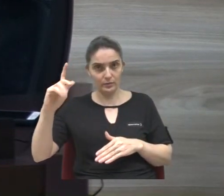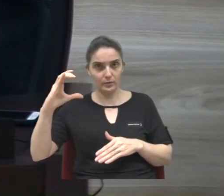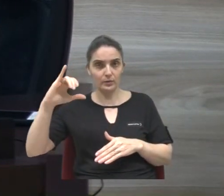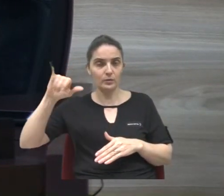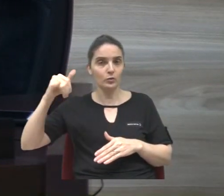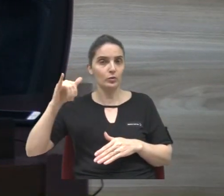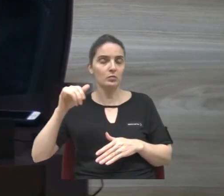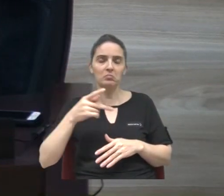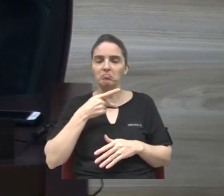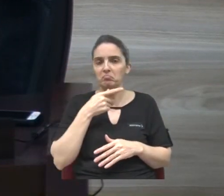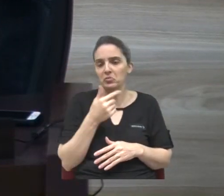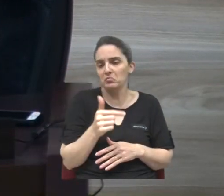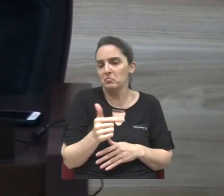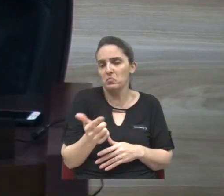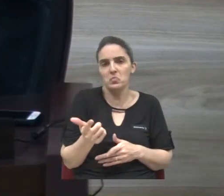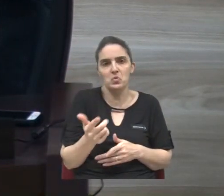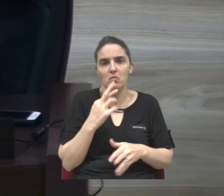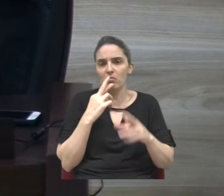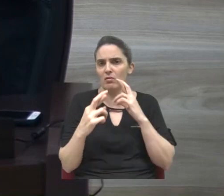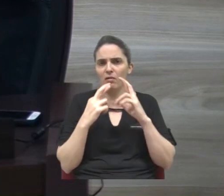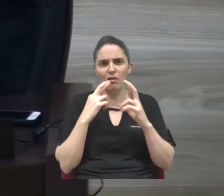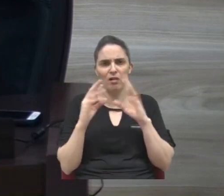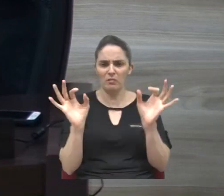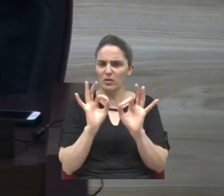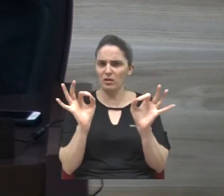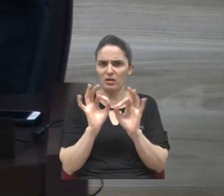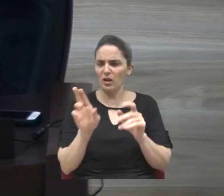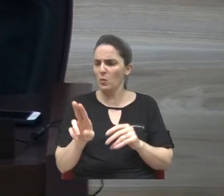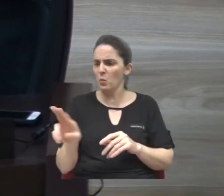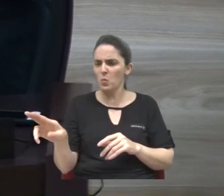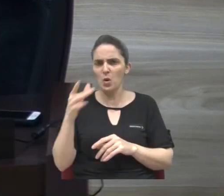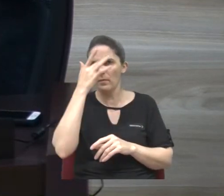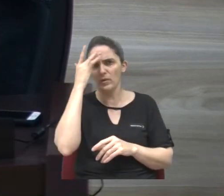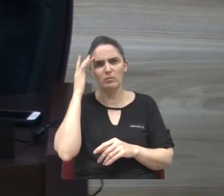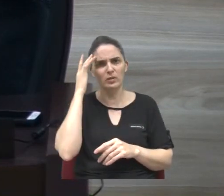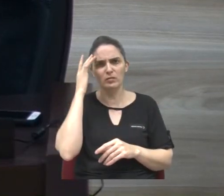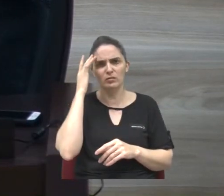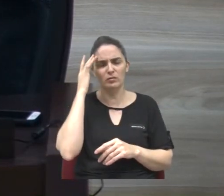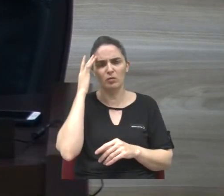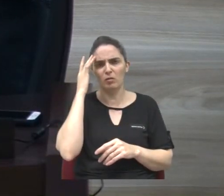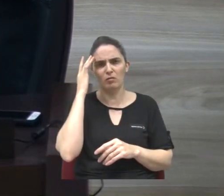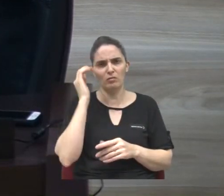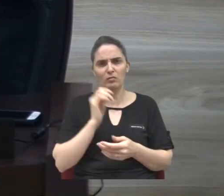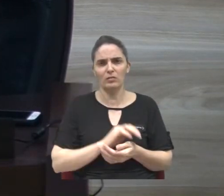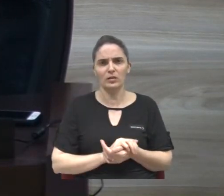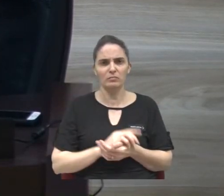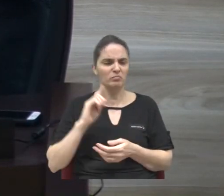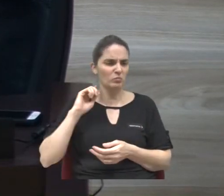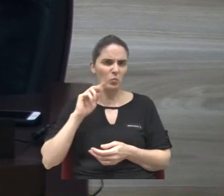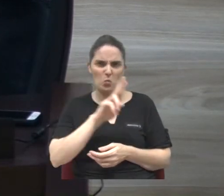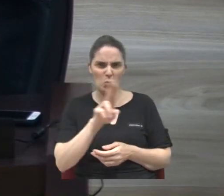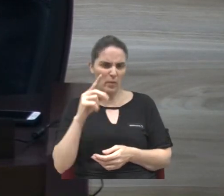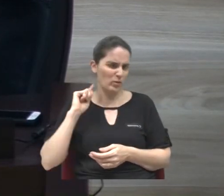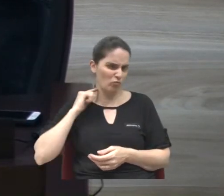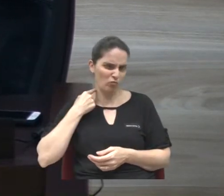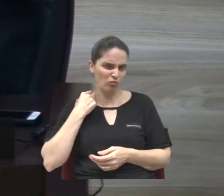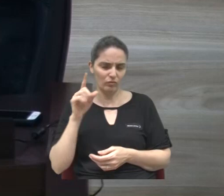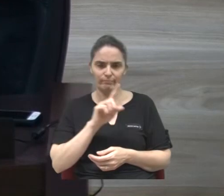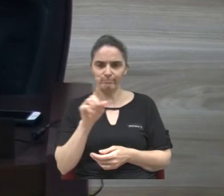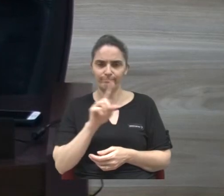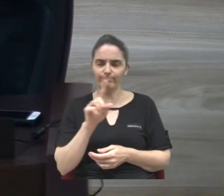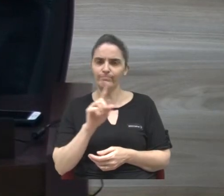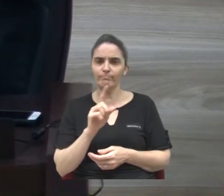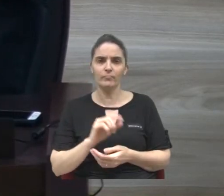reclamação sobre a inclusão do nome do usuário no cadastro Serasa por parte da concessionária,